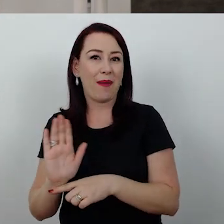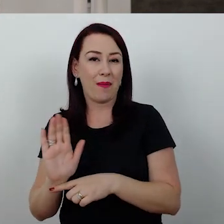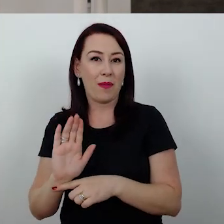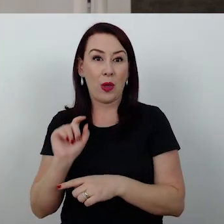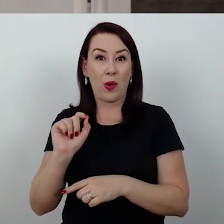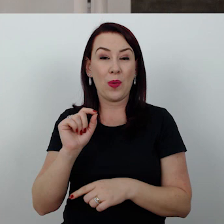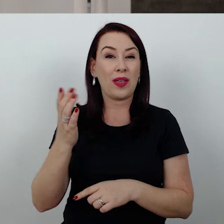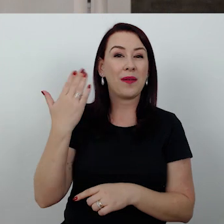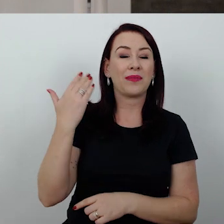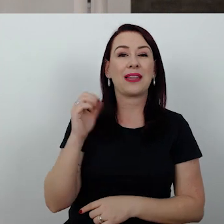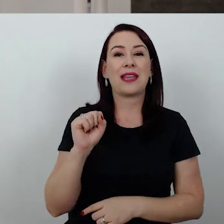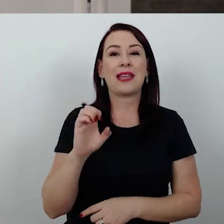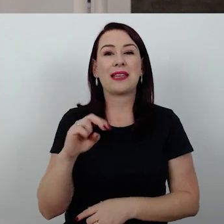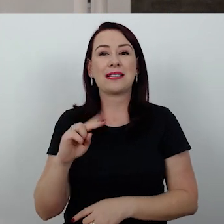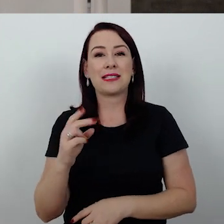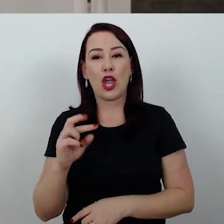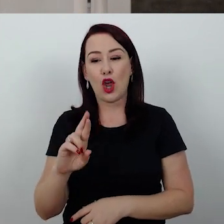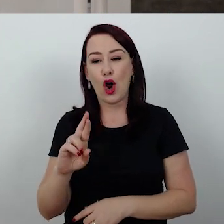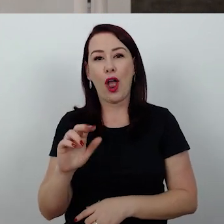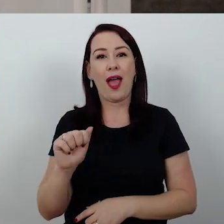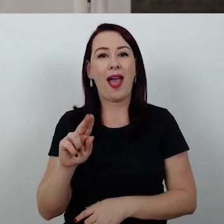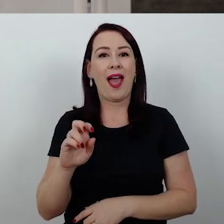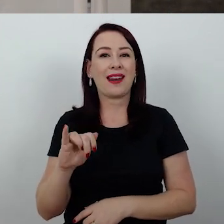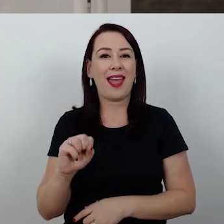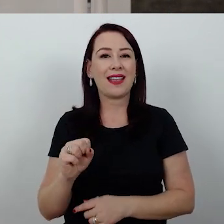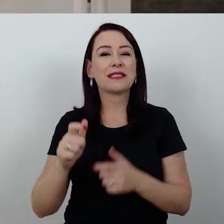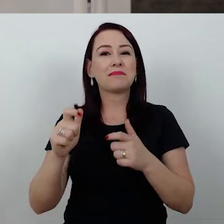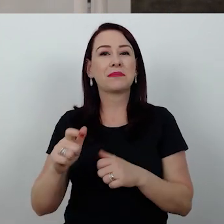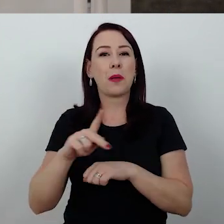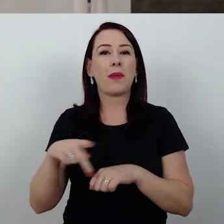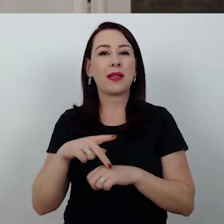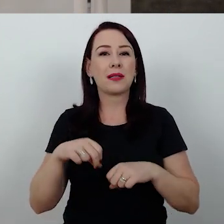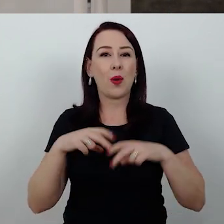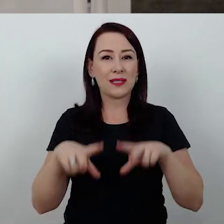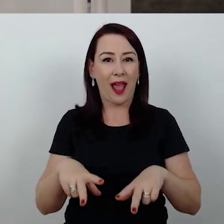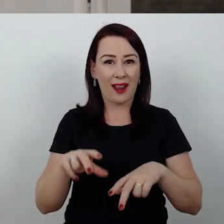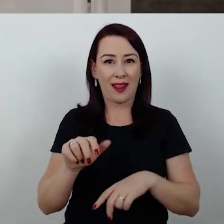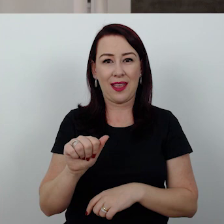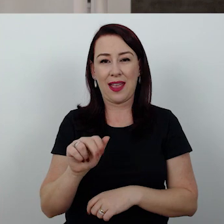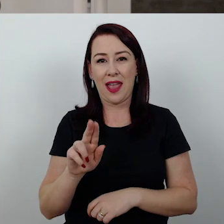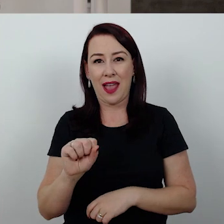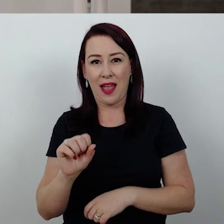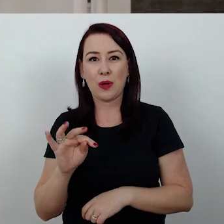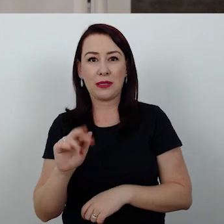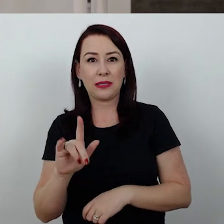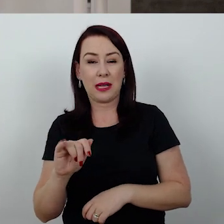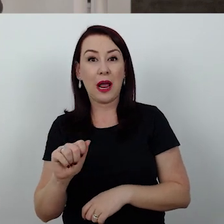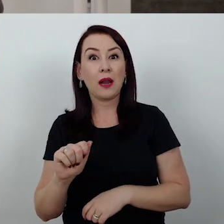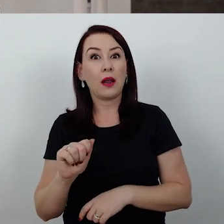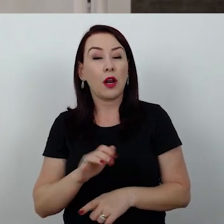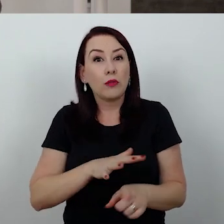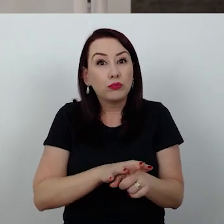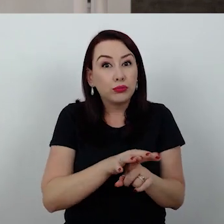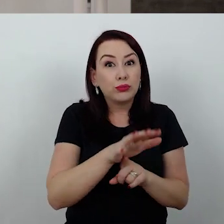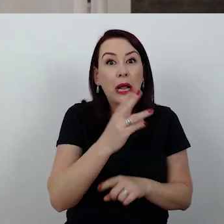que quando filmaram Senhor dos Anéis, por exemplo, na Austrália, no local onde filmou, aumentou mais de 300% a